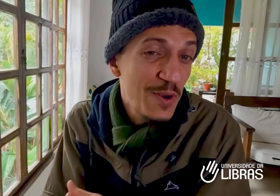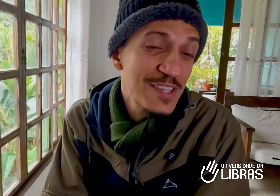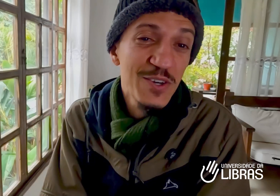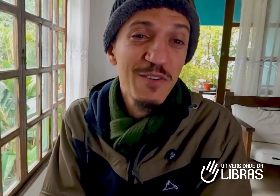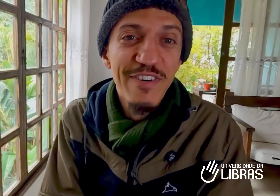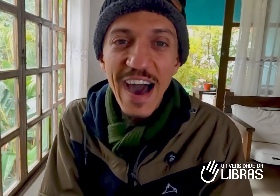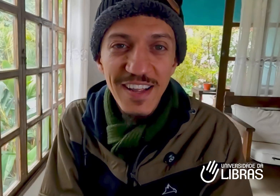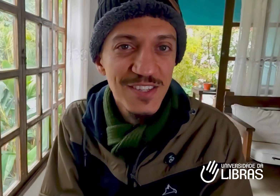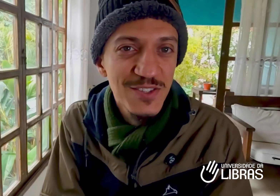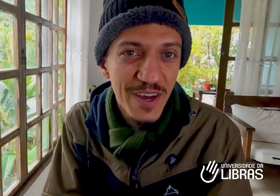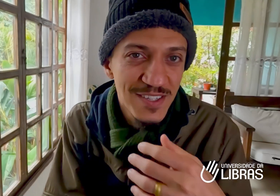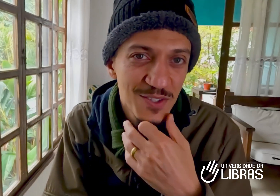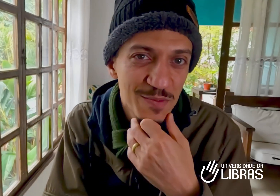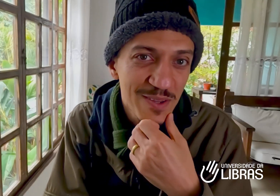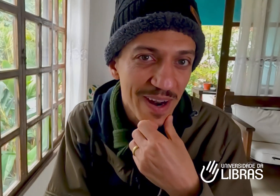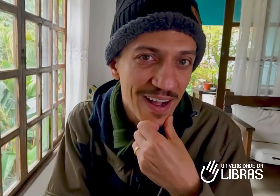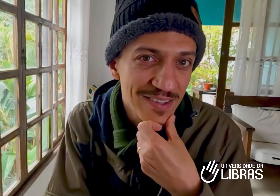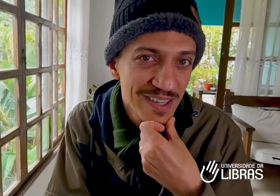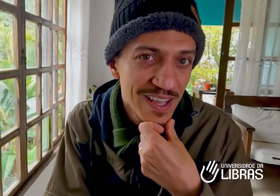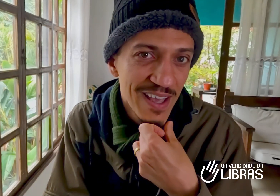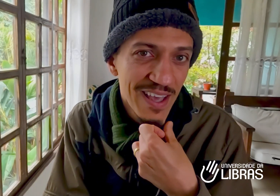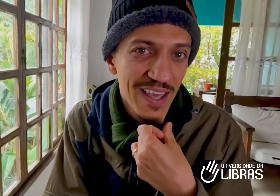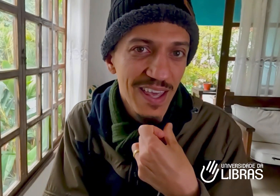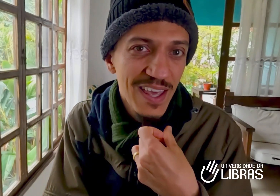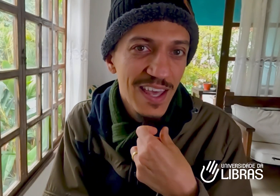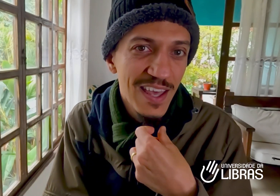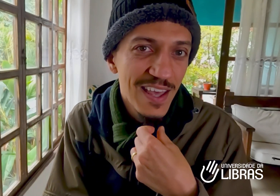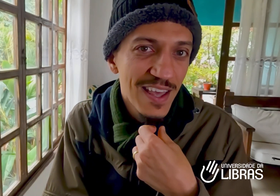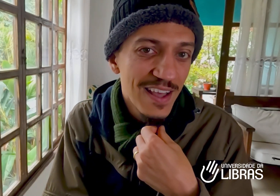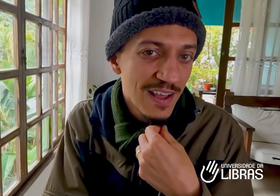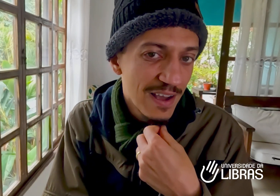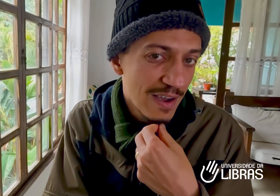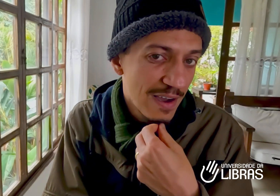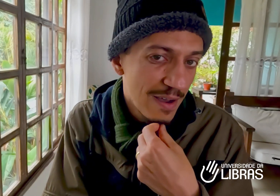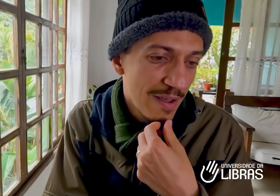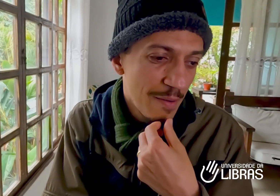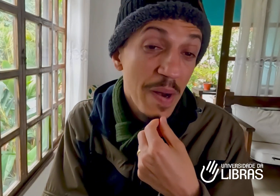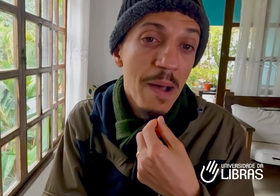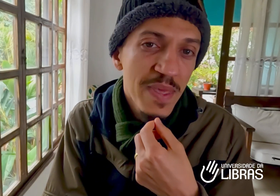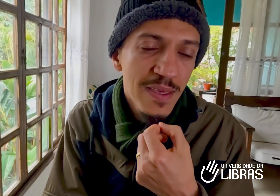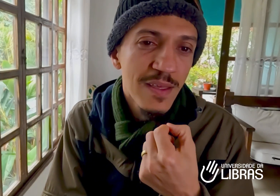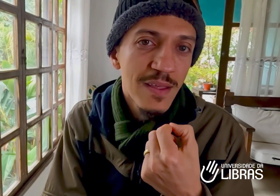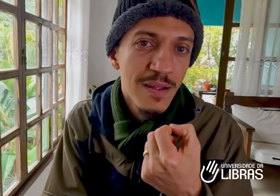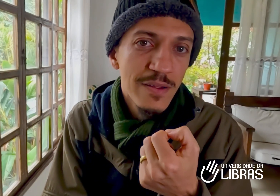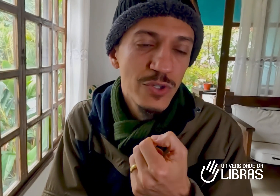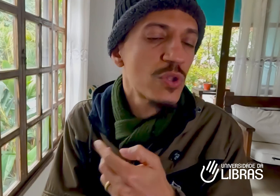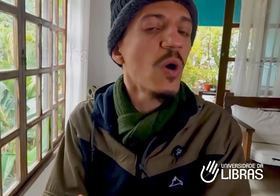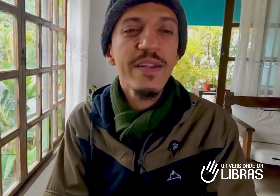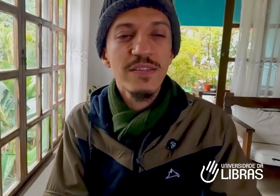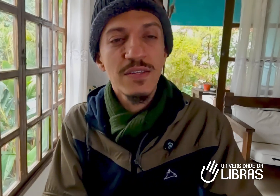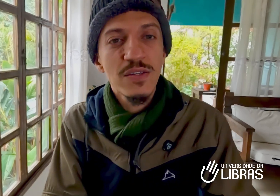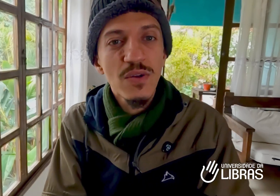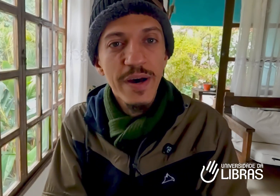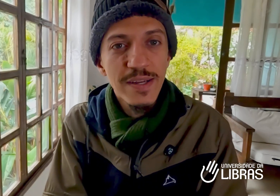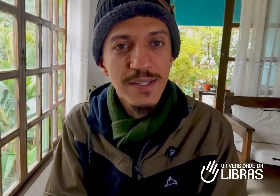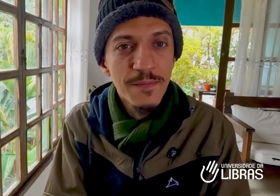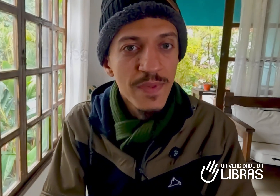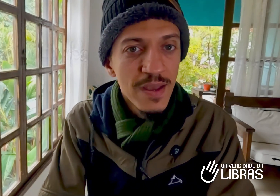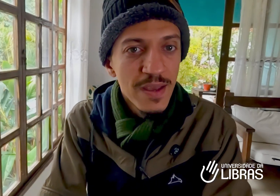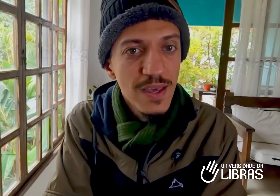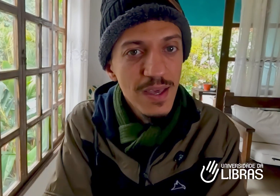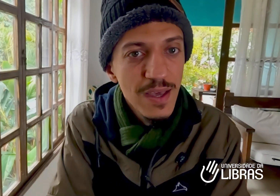Eu coleciono várias histórias dos mentorados. E, para mim, de todas as